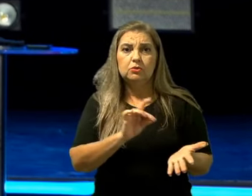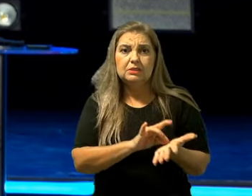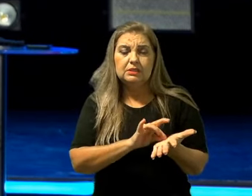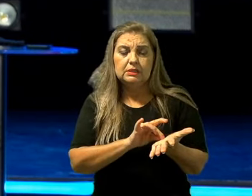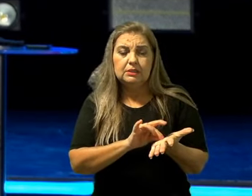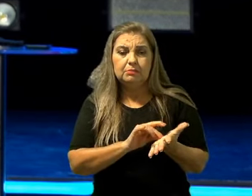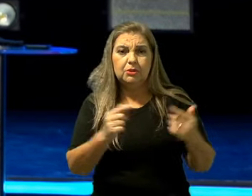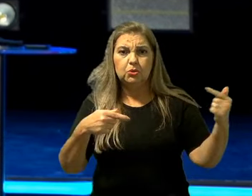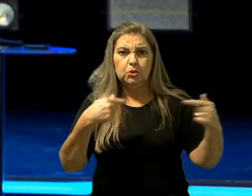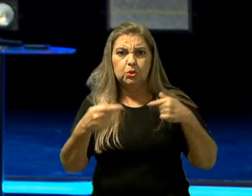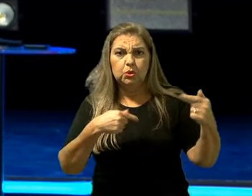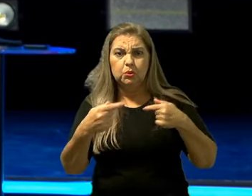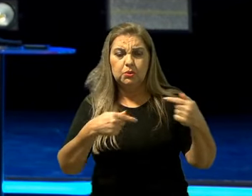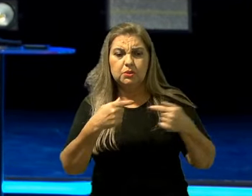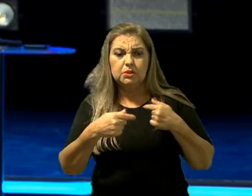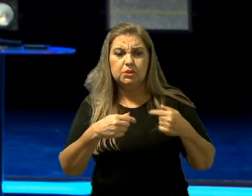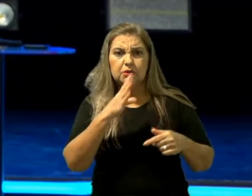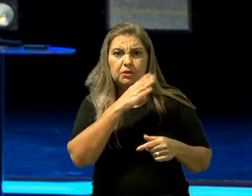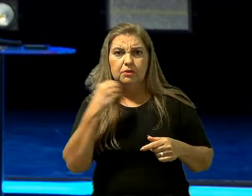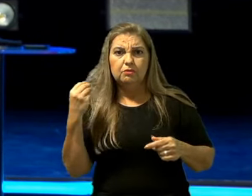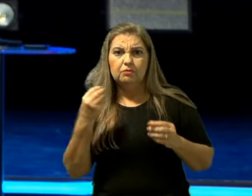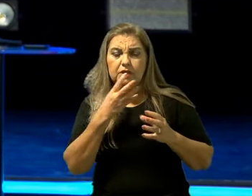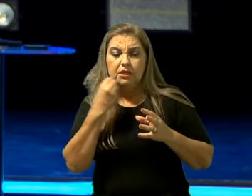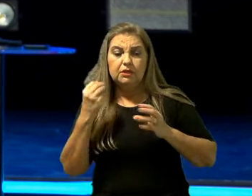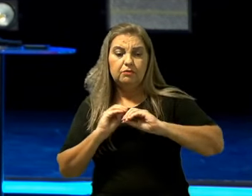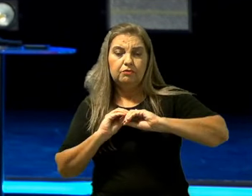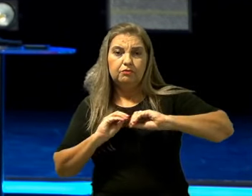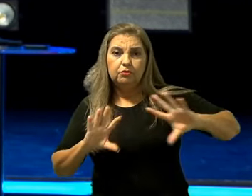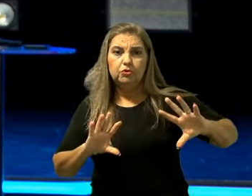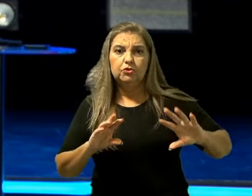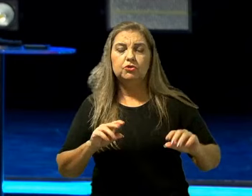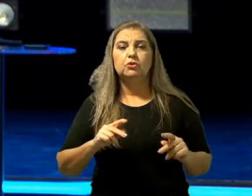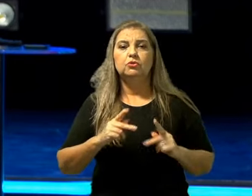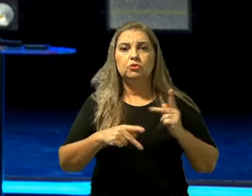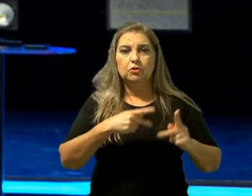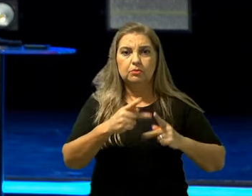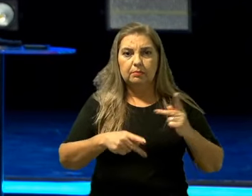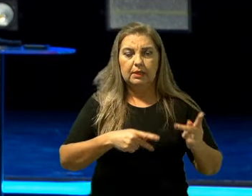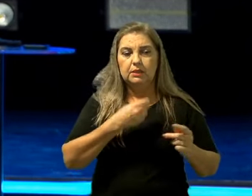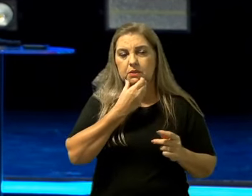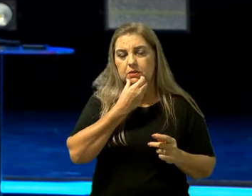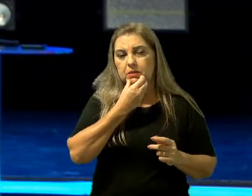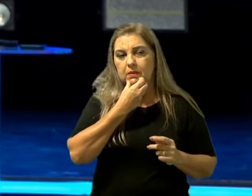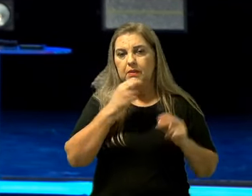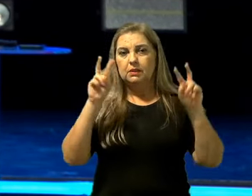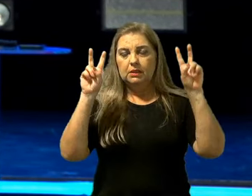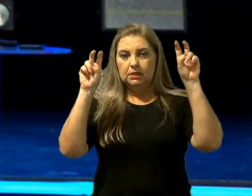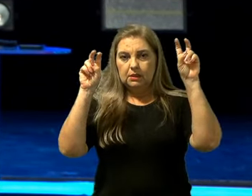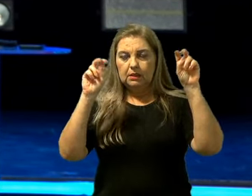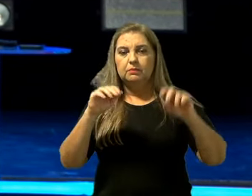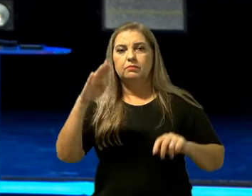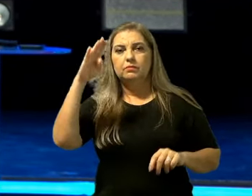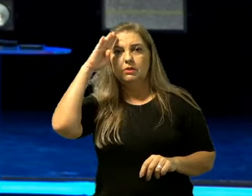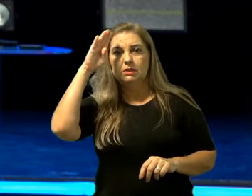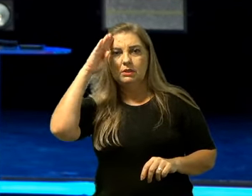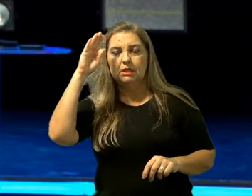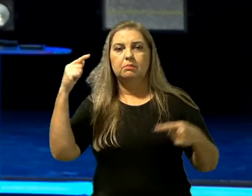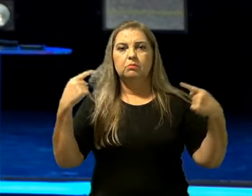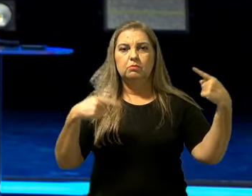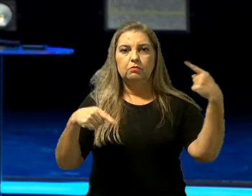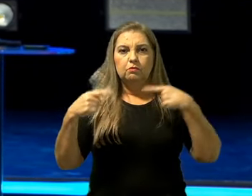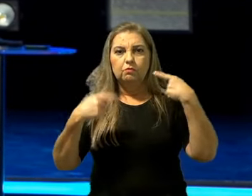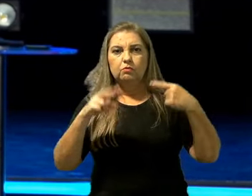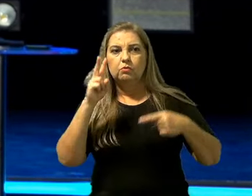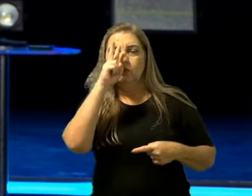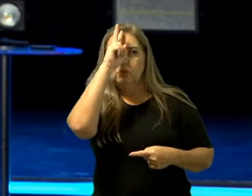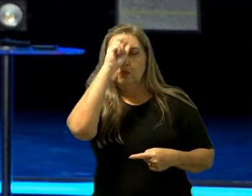lutem contra nós e fujam do nosso país. Estabeleceram, pois, sobre eles chefes de trabalhos forçados, para